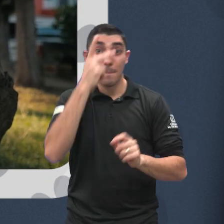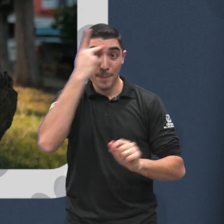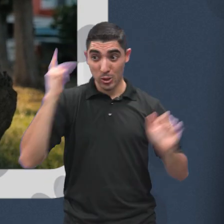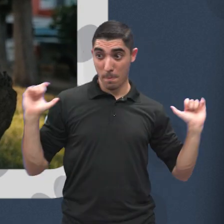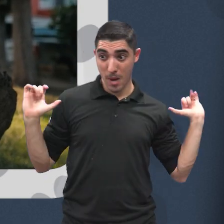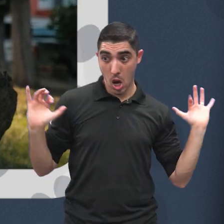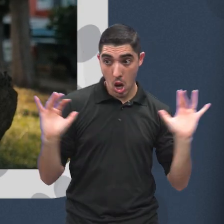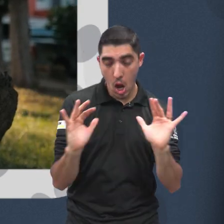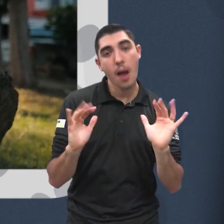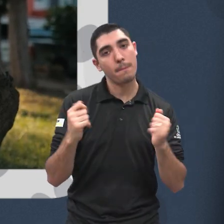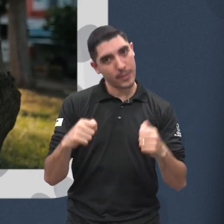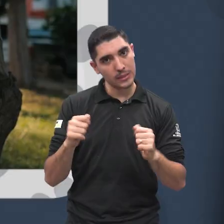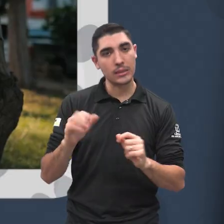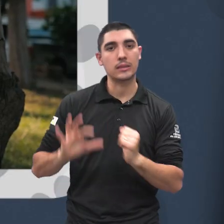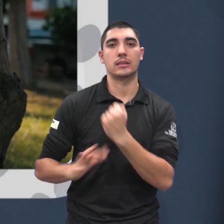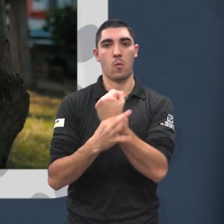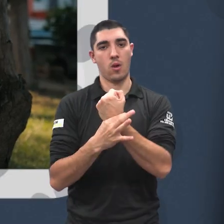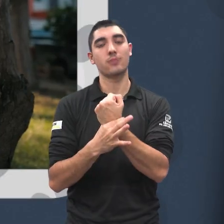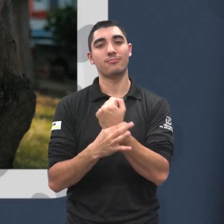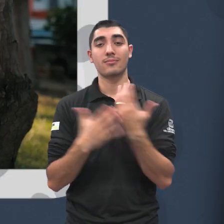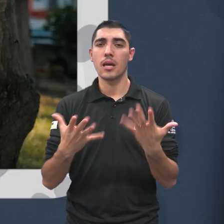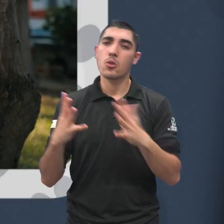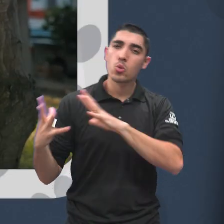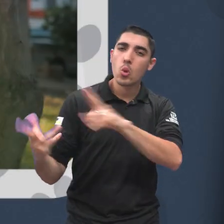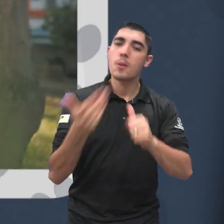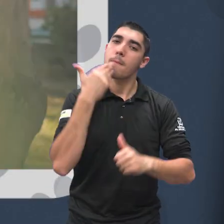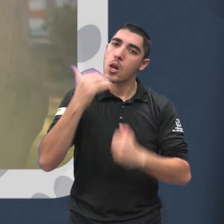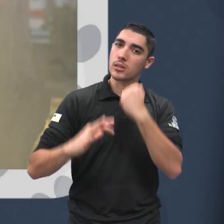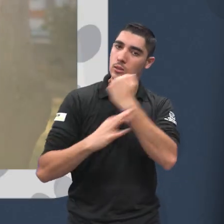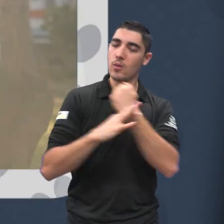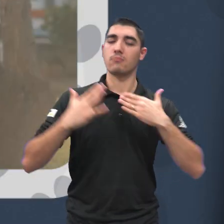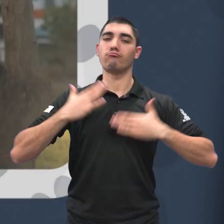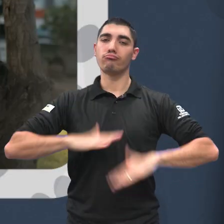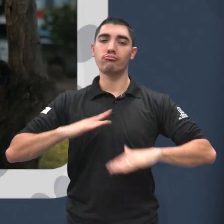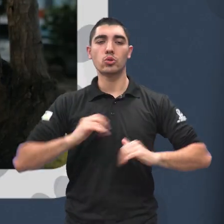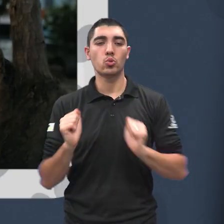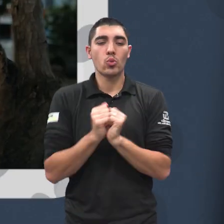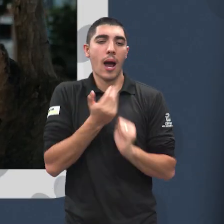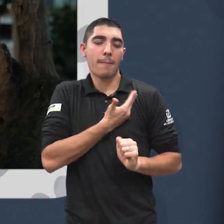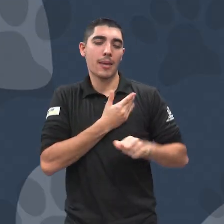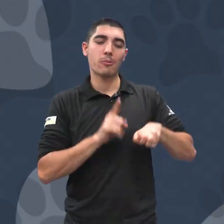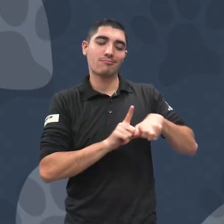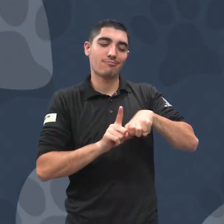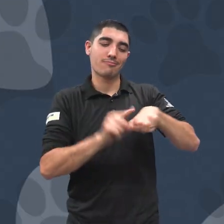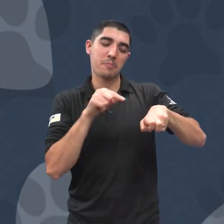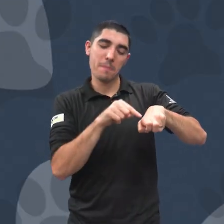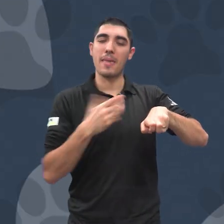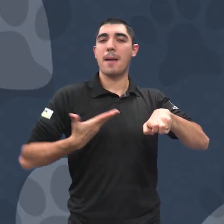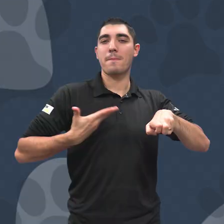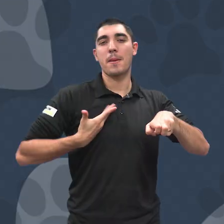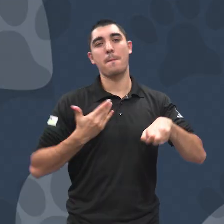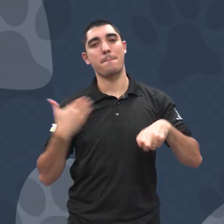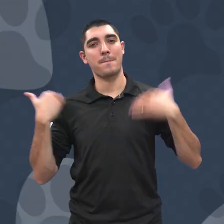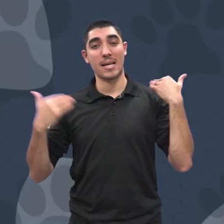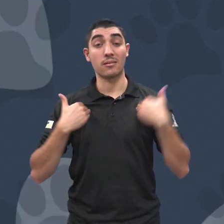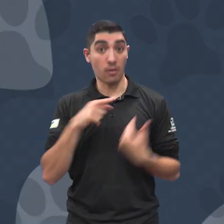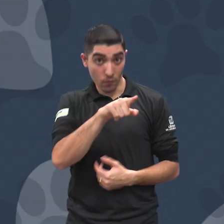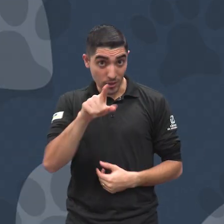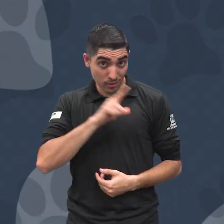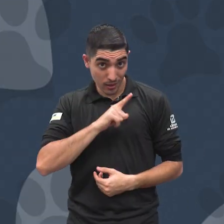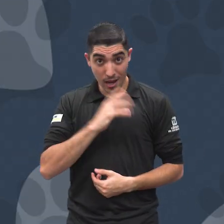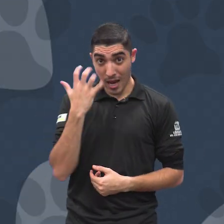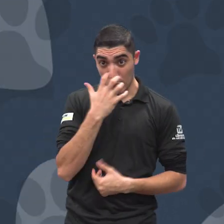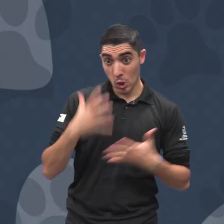acesso público. É segurança para todo mundo e mais tranquilidade para passear com o seu melhor amigo. Então, se você tem um